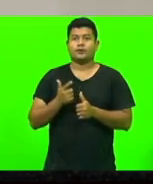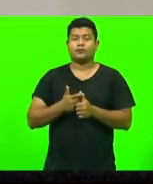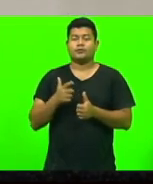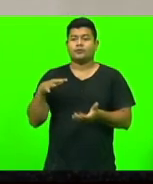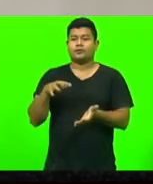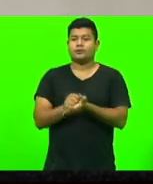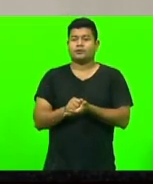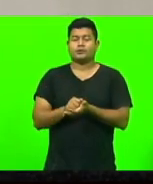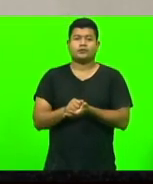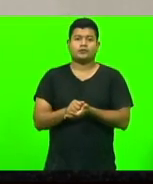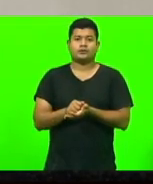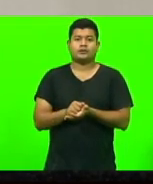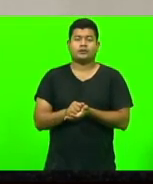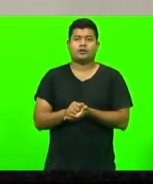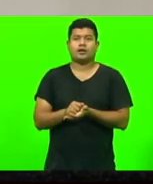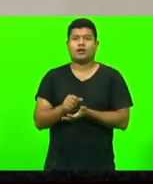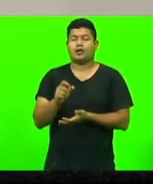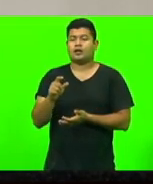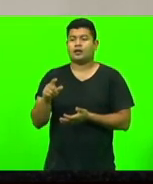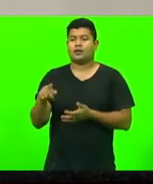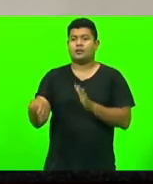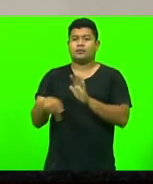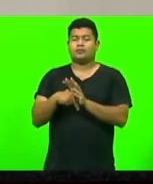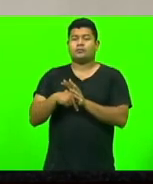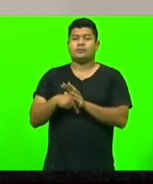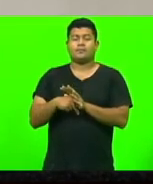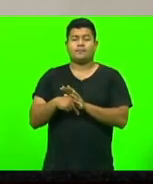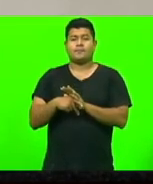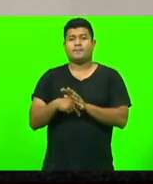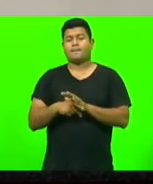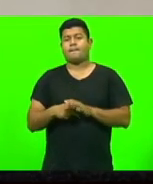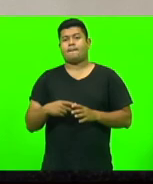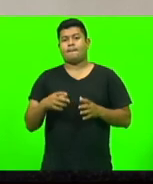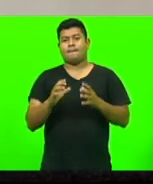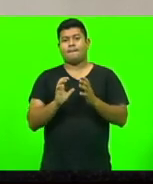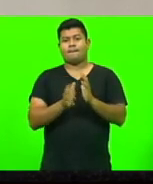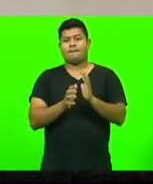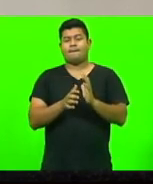horário do dia de hoje pertence ao bloco